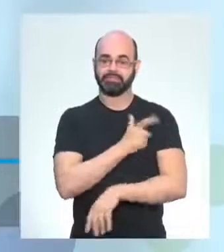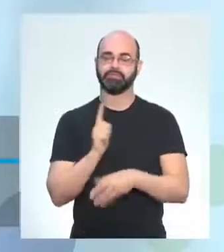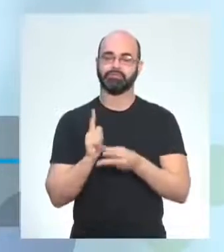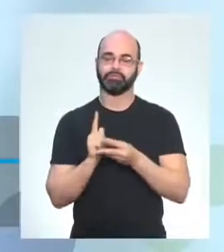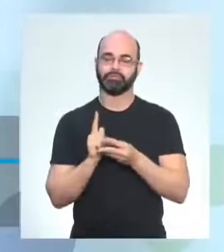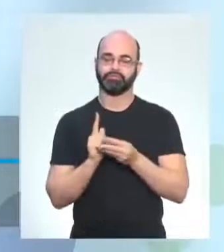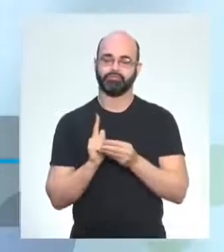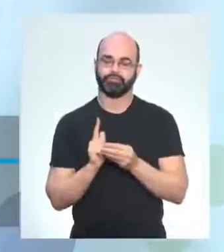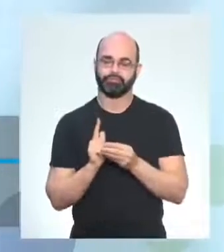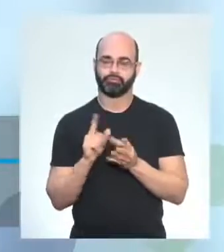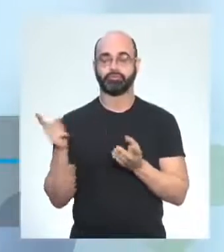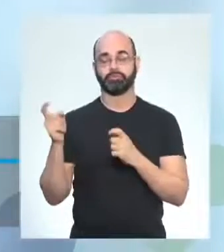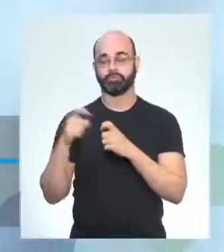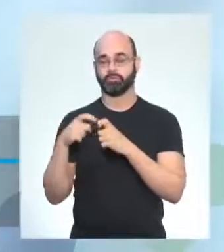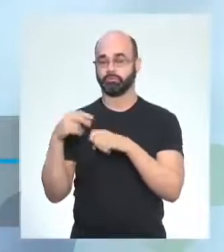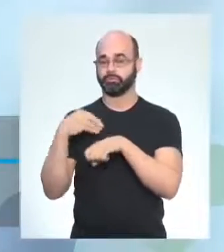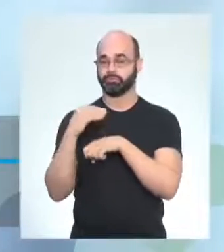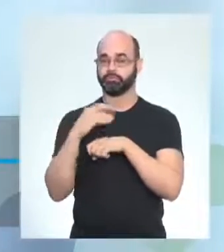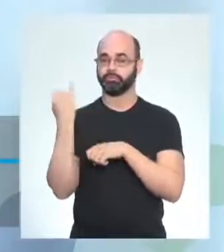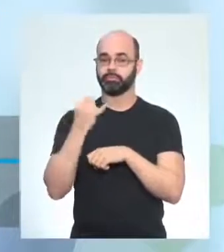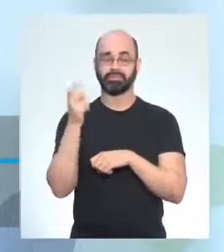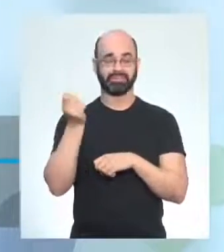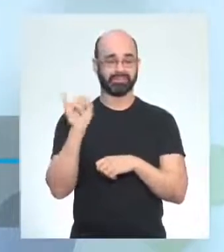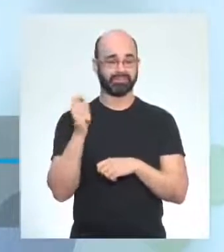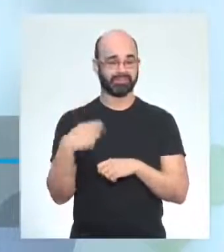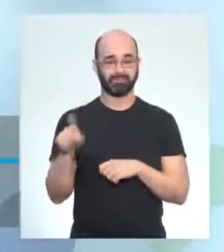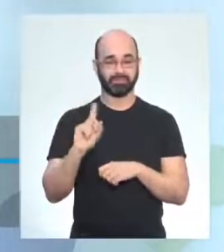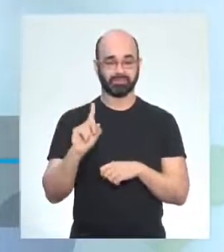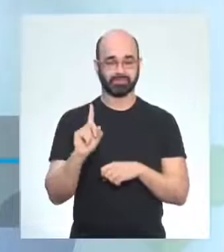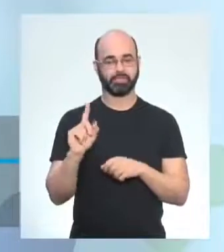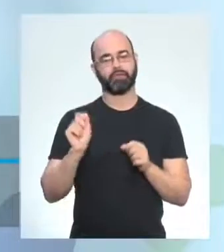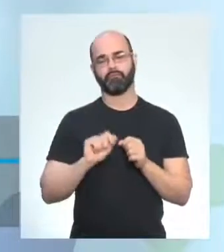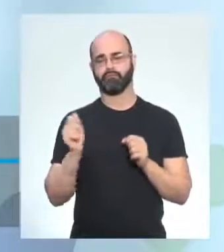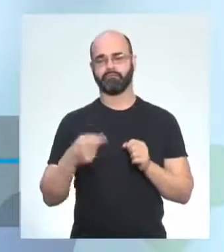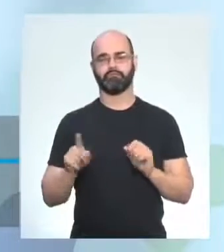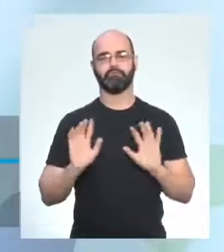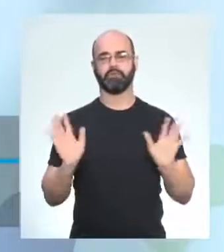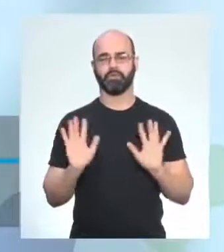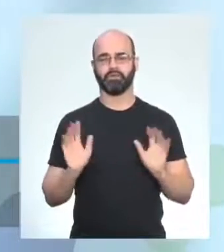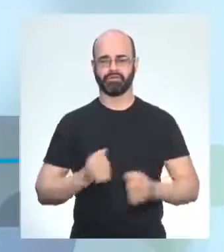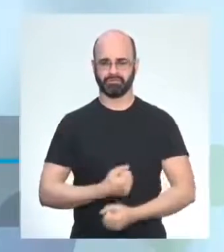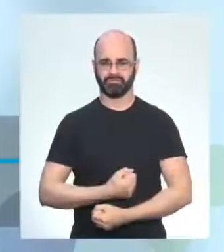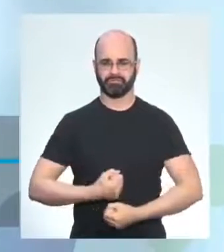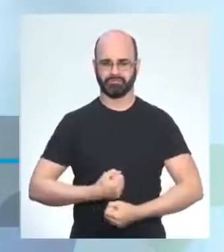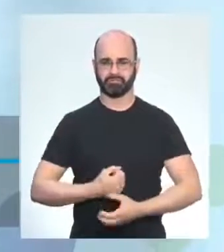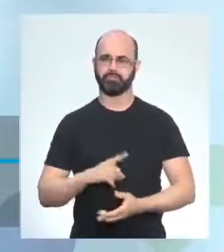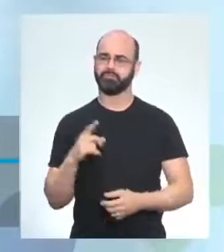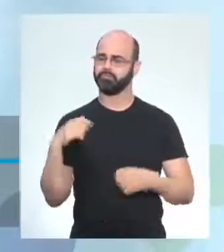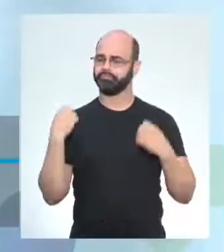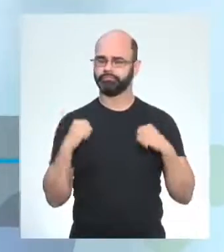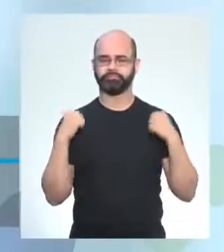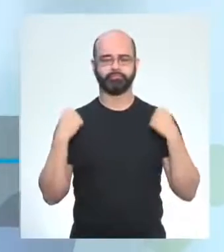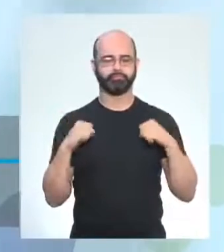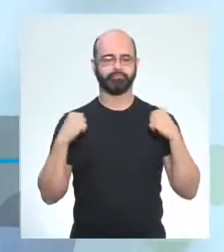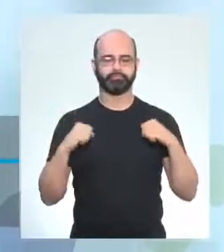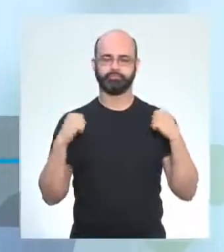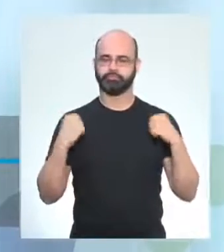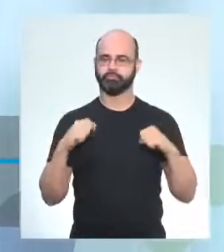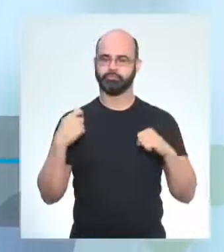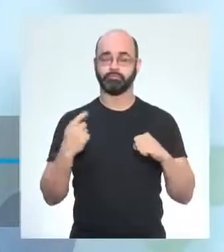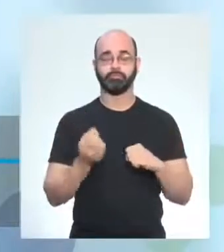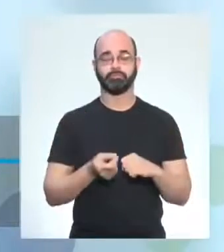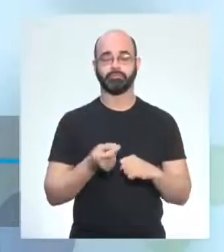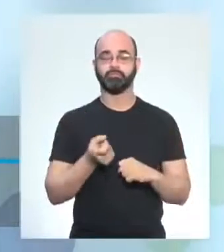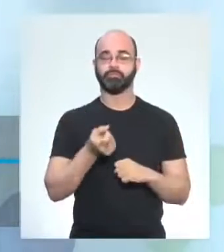sob orientação médica. Se não precisa, não vai fazer. Né? Para ficar forte tem que fazer exercício, né? Não é tomar